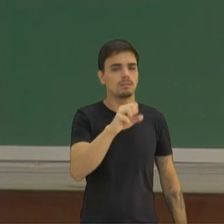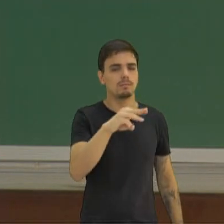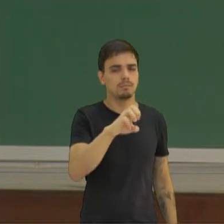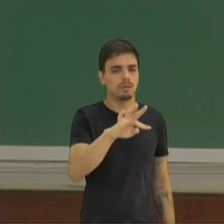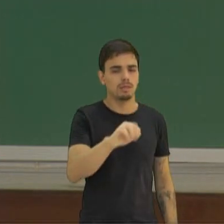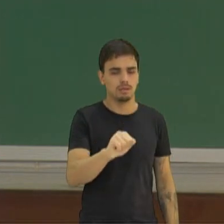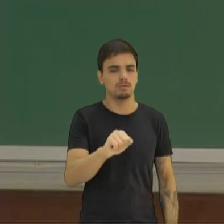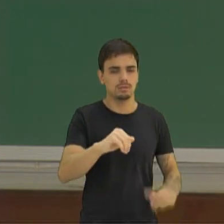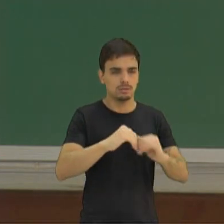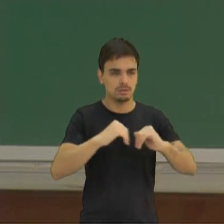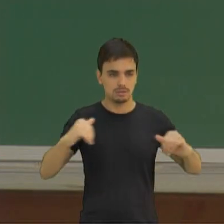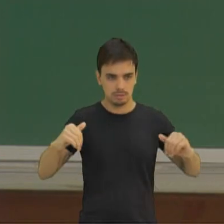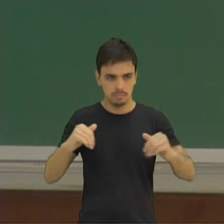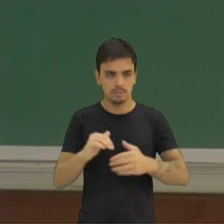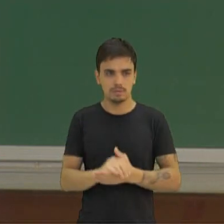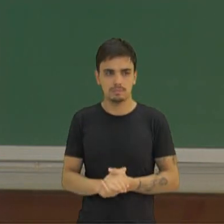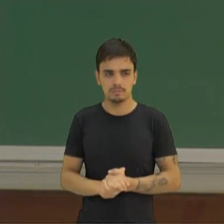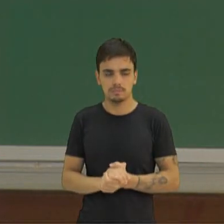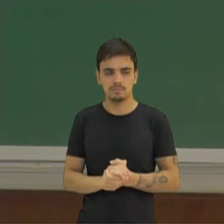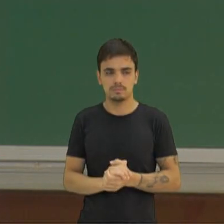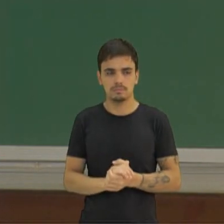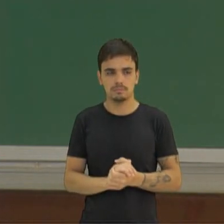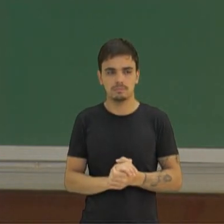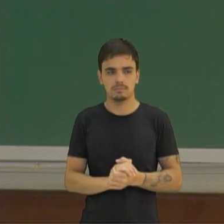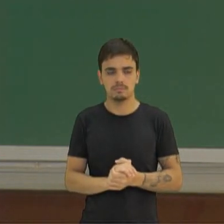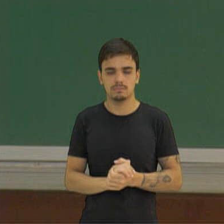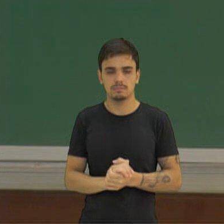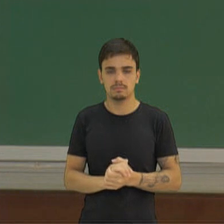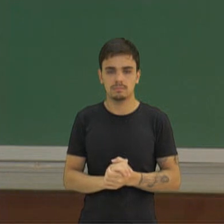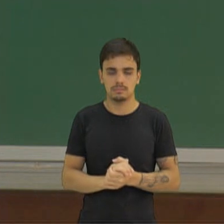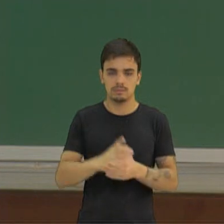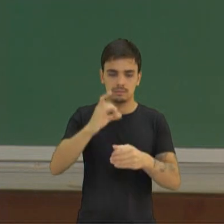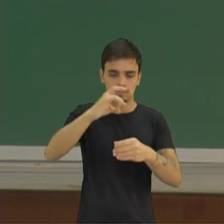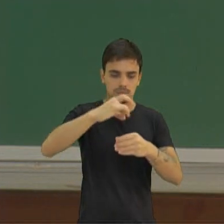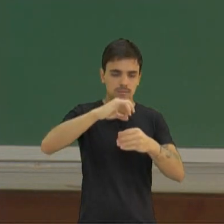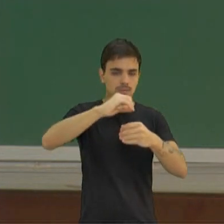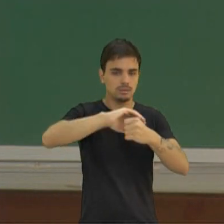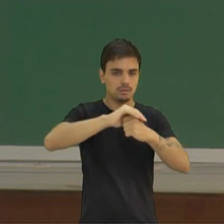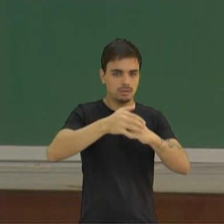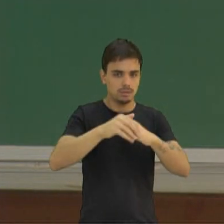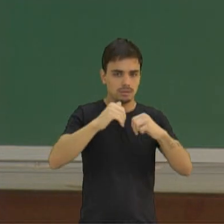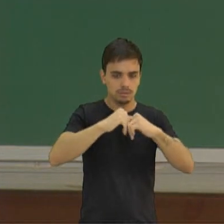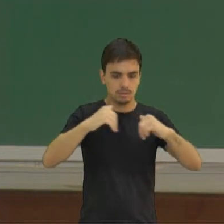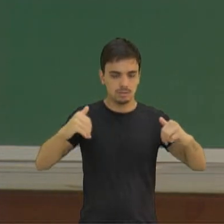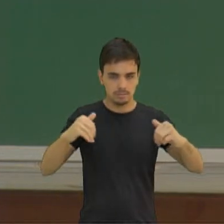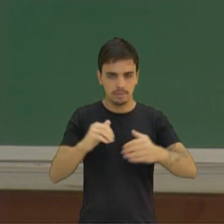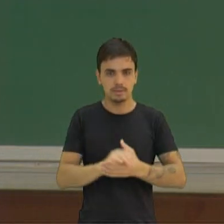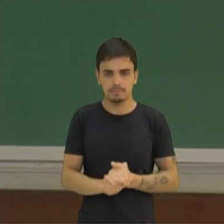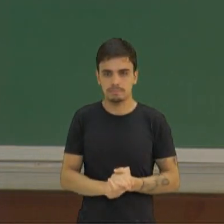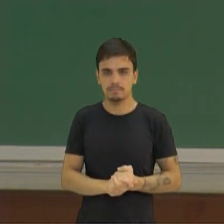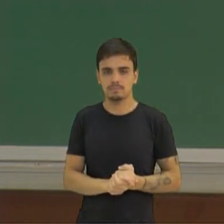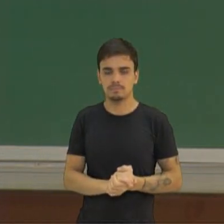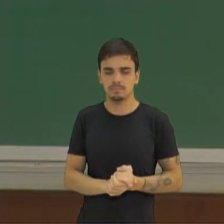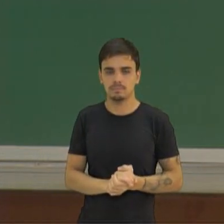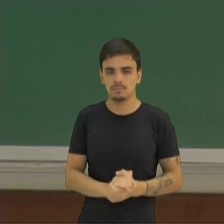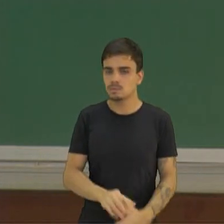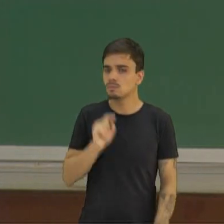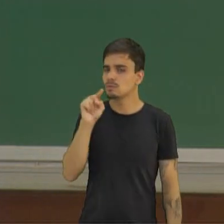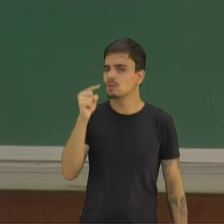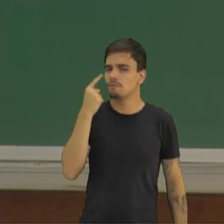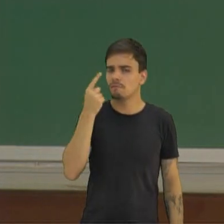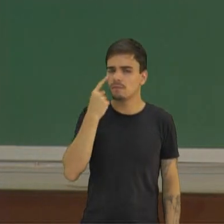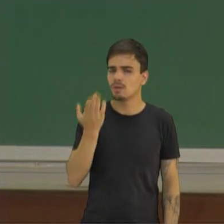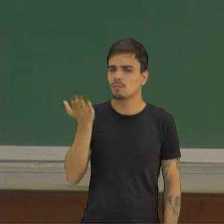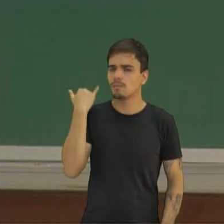fatores se separam tá bom os fatores que forma a semente Lisa não se separar na formação dos gametas vocês